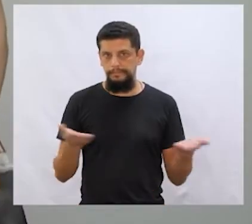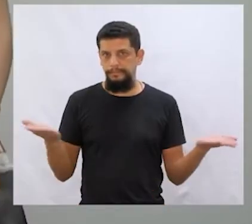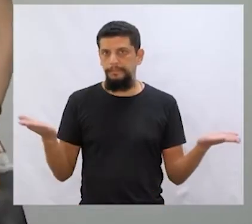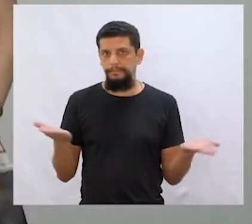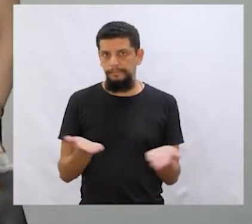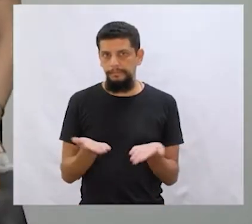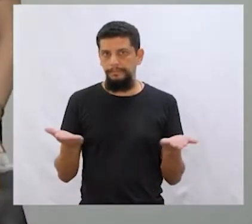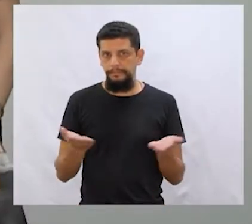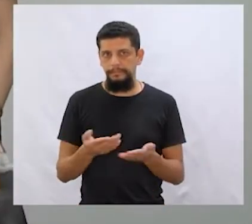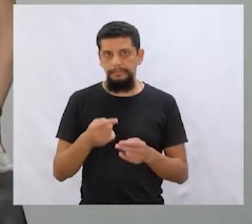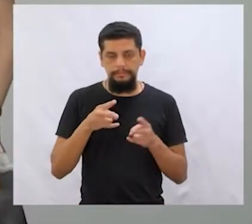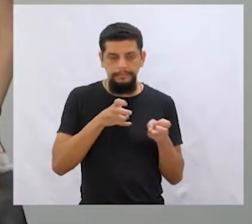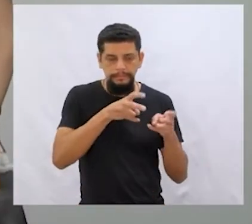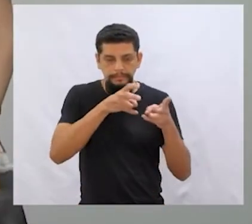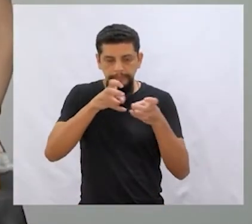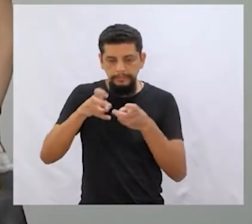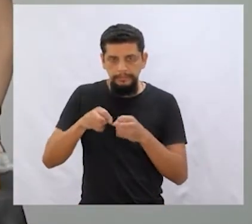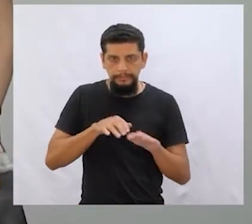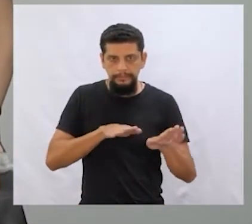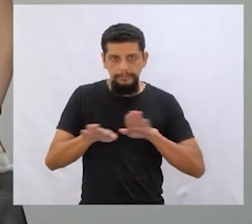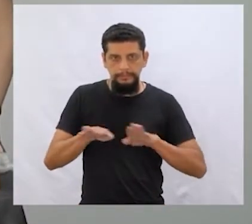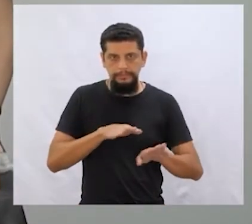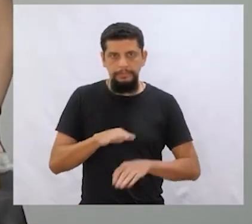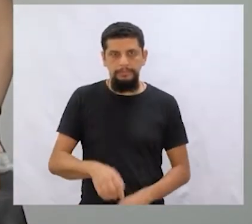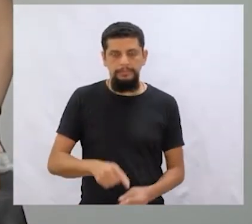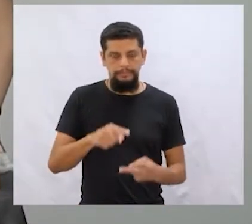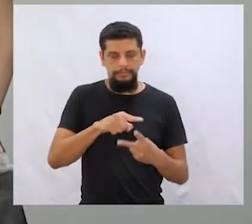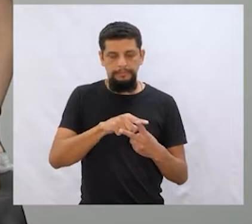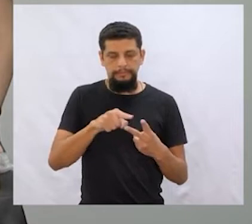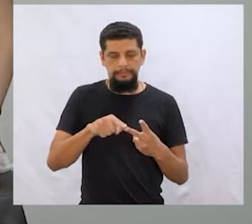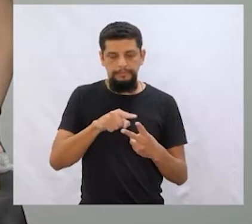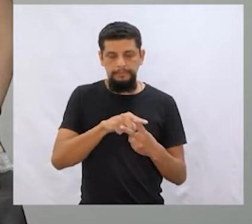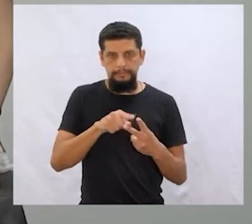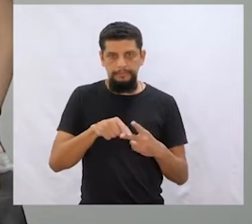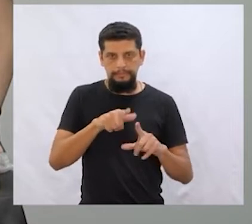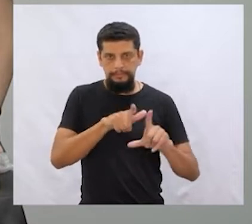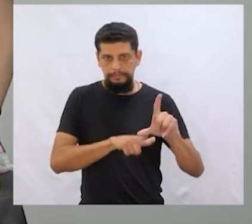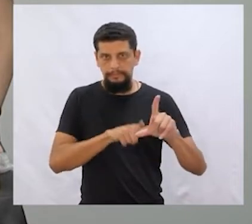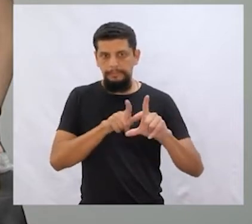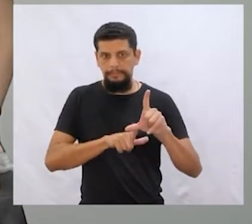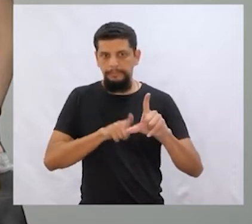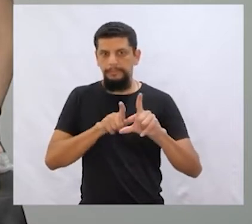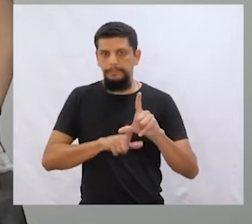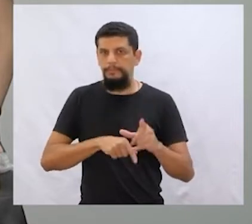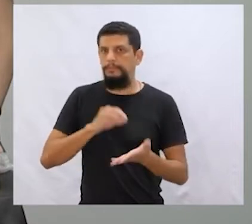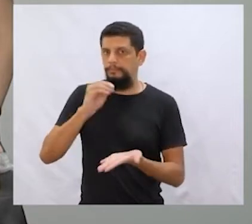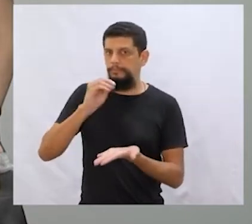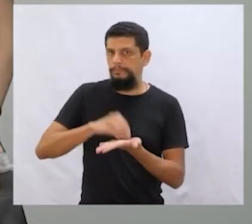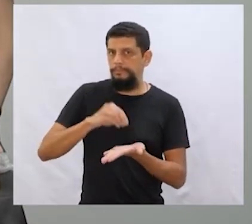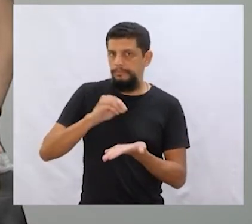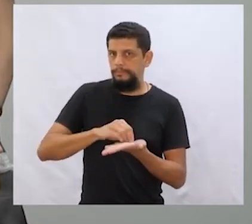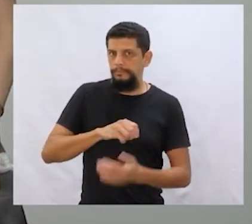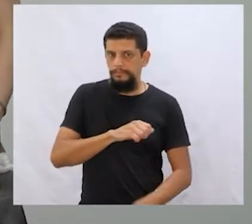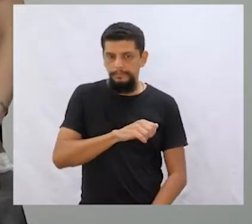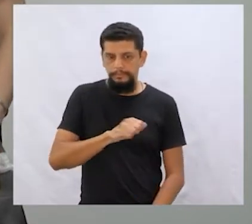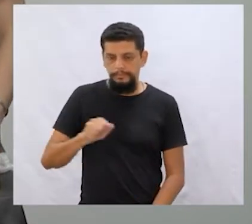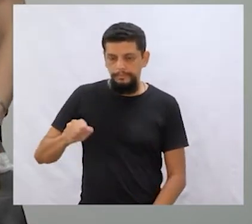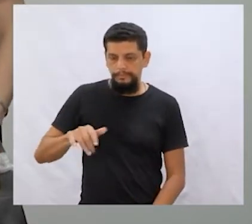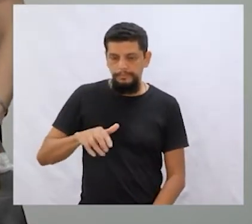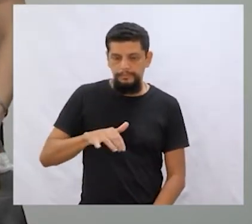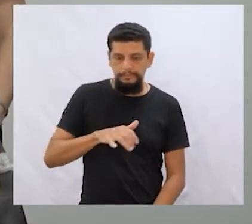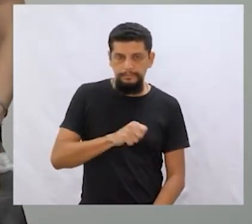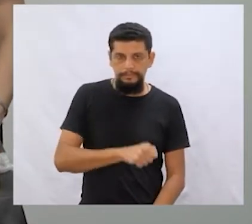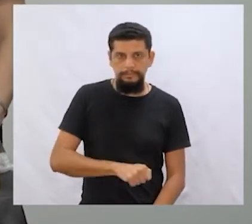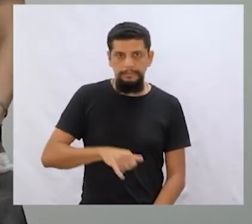Então, agora, nós vamos ver o traçado de 2 letras que estavam faltando, que é